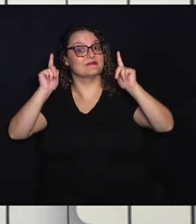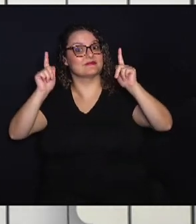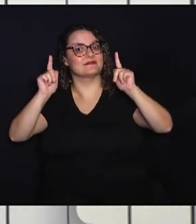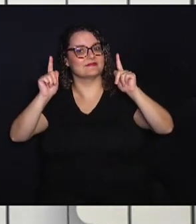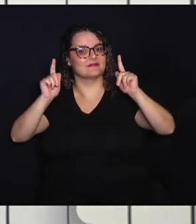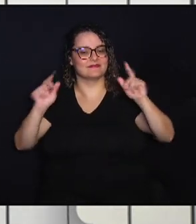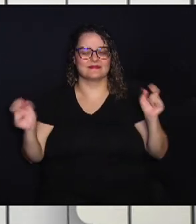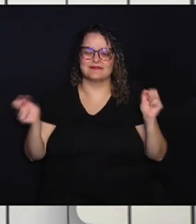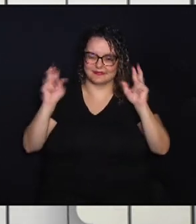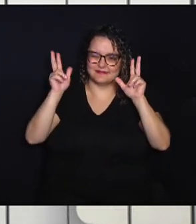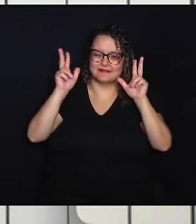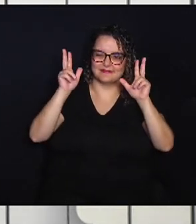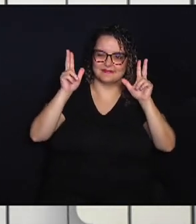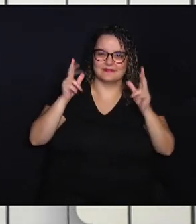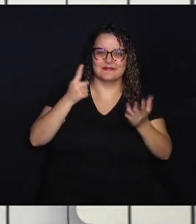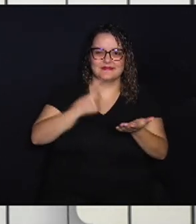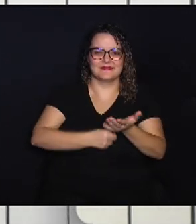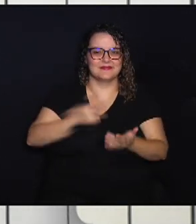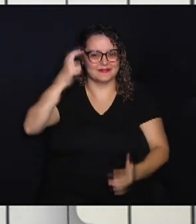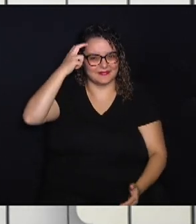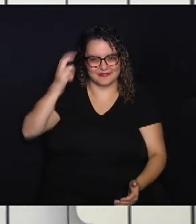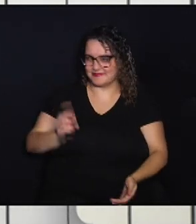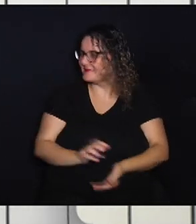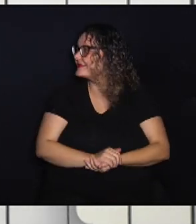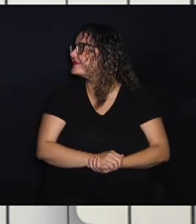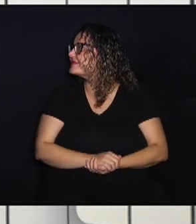fique atento à agenda cultural.